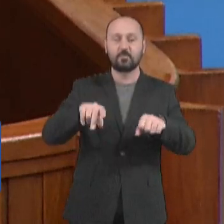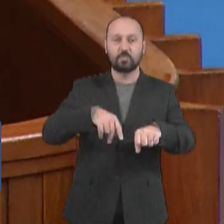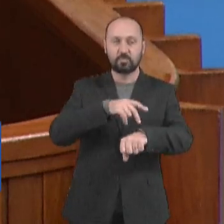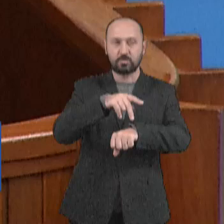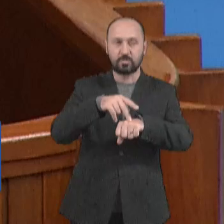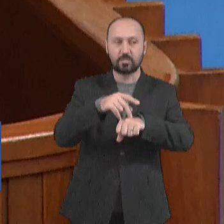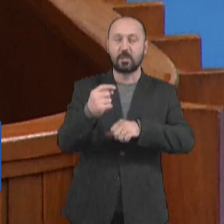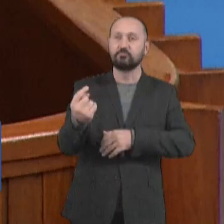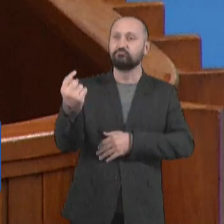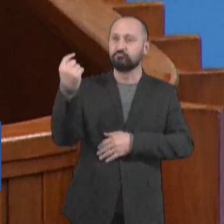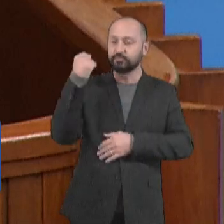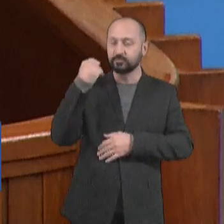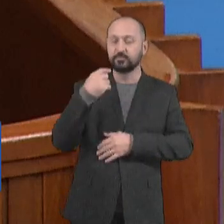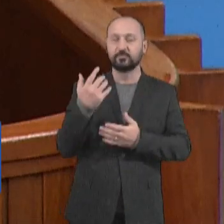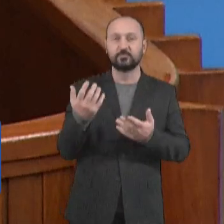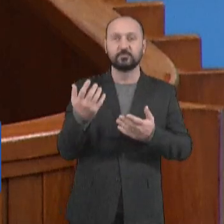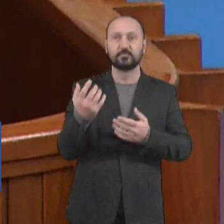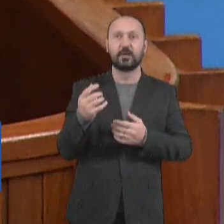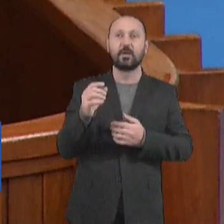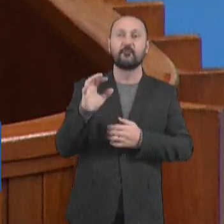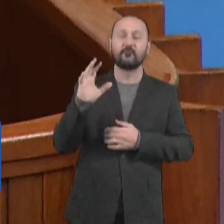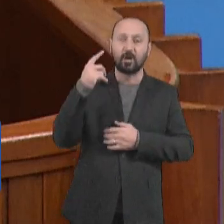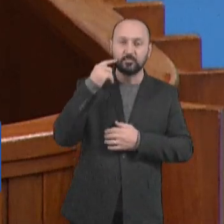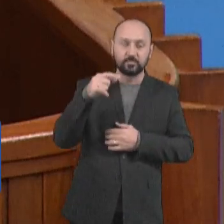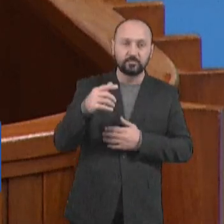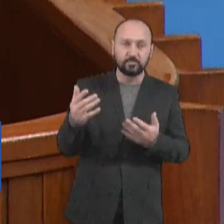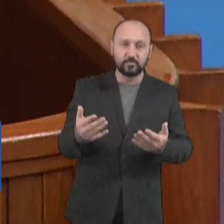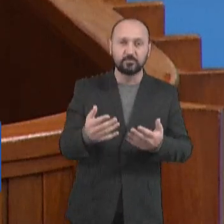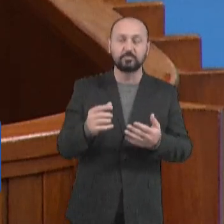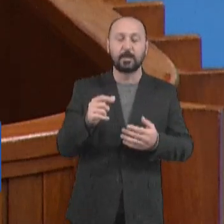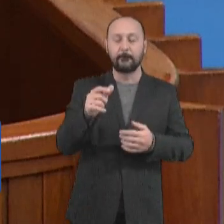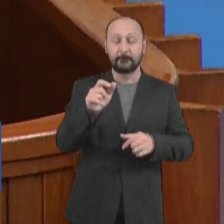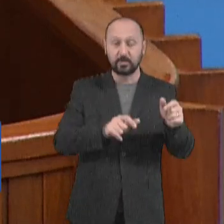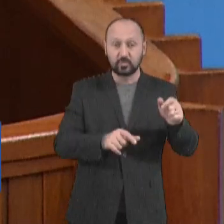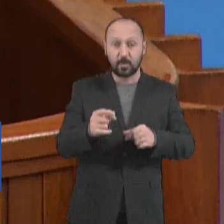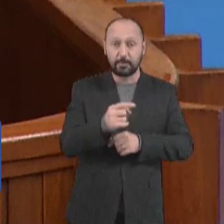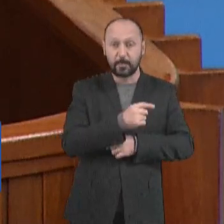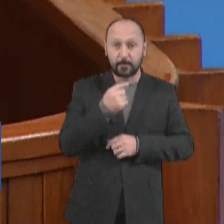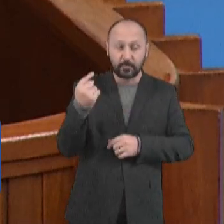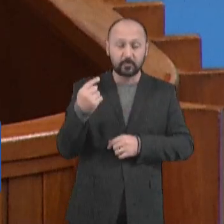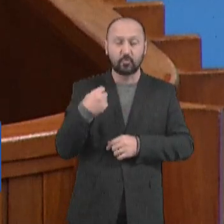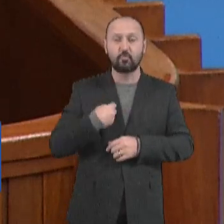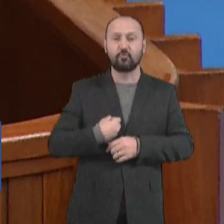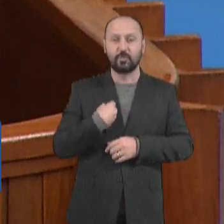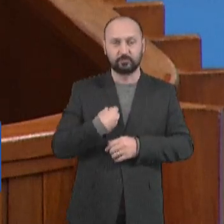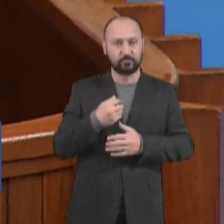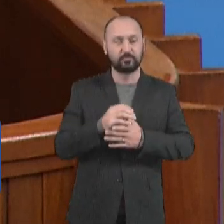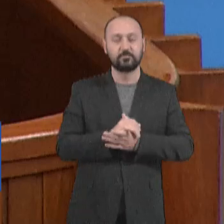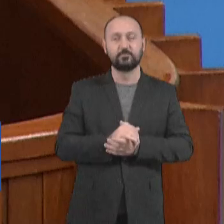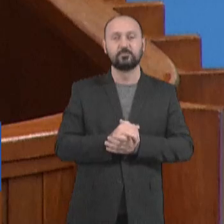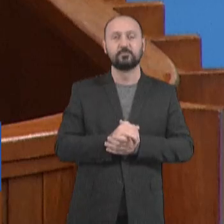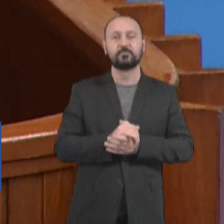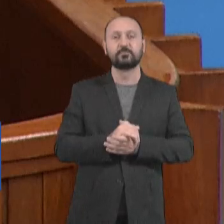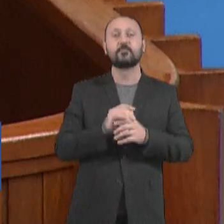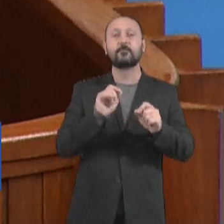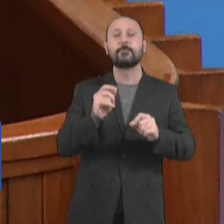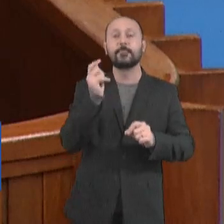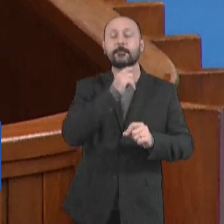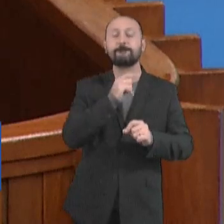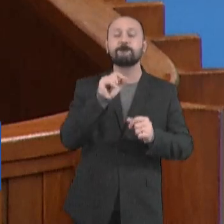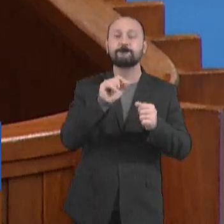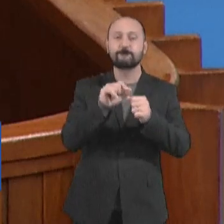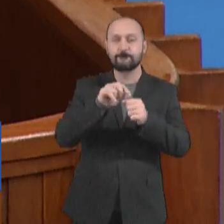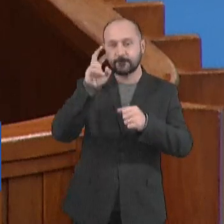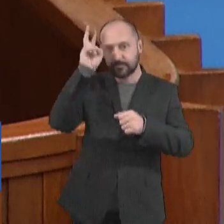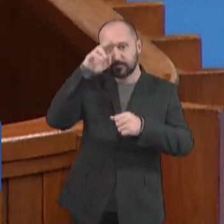países. Lá atrás não foi assim. Pessoas, né, morreram, deram suas vidas para isso. Mas o que nós podemos contar